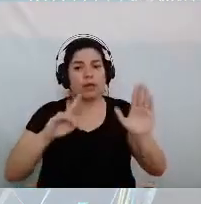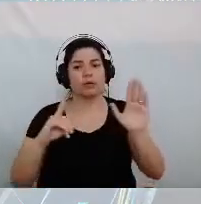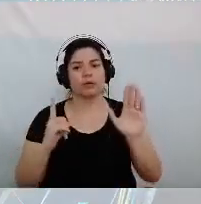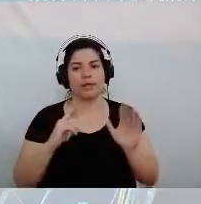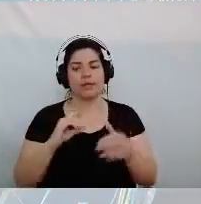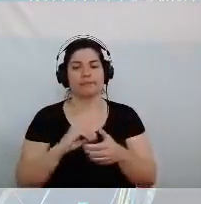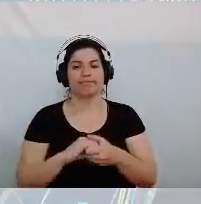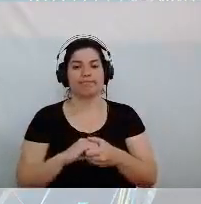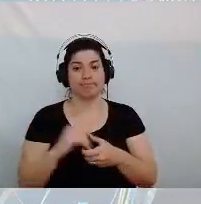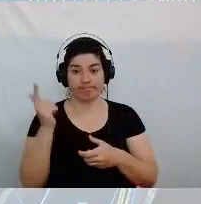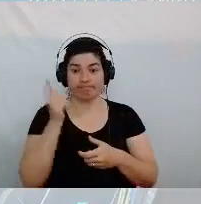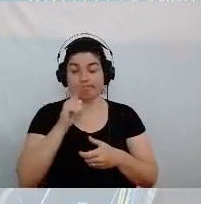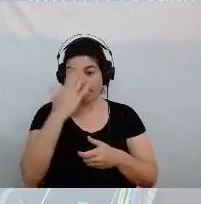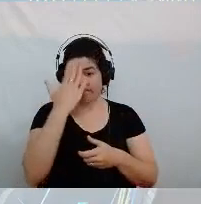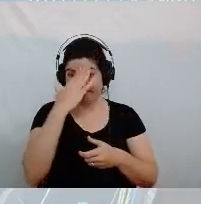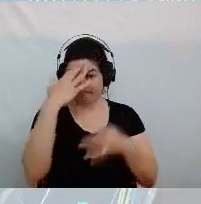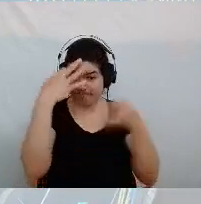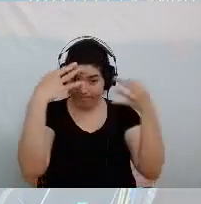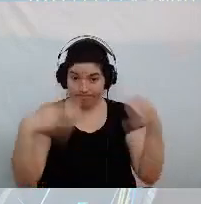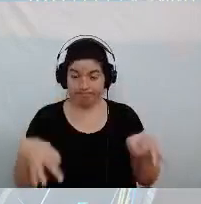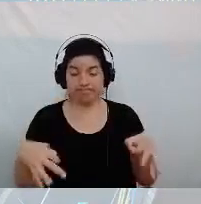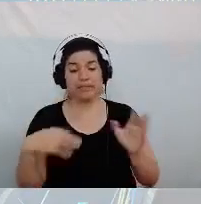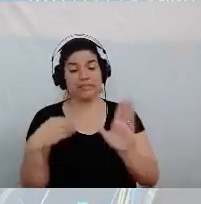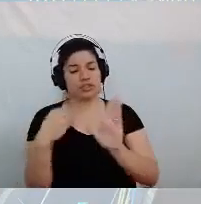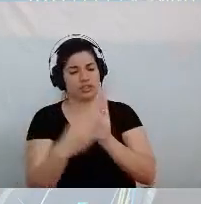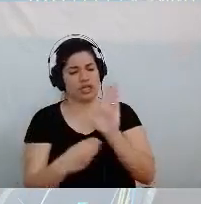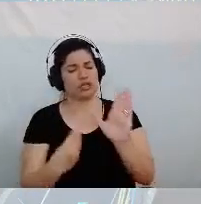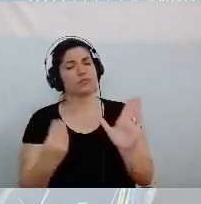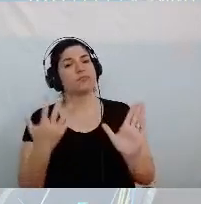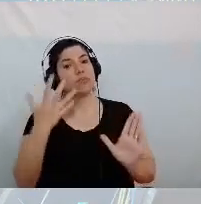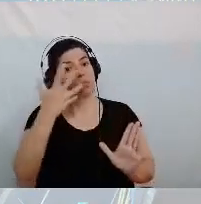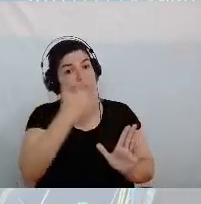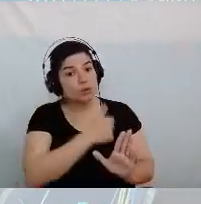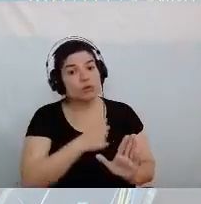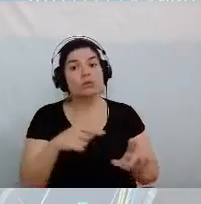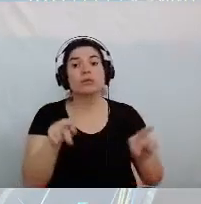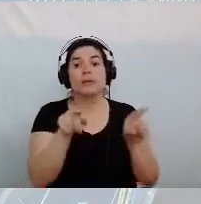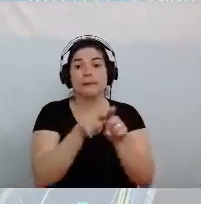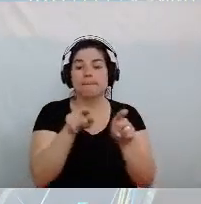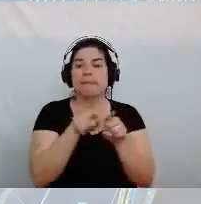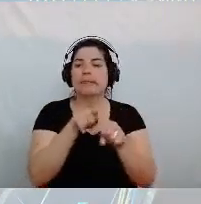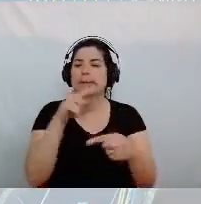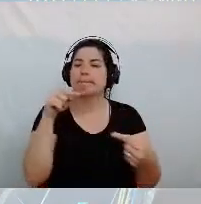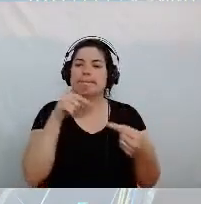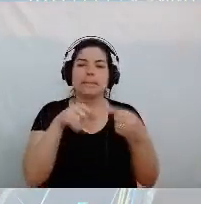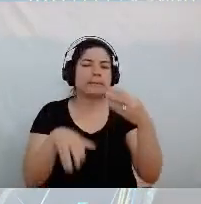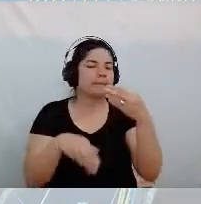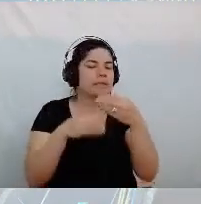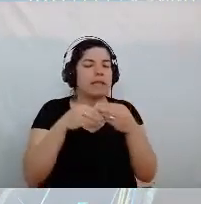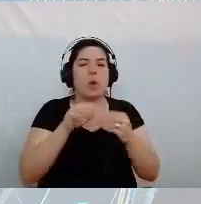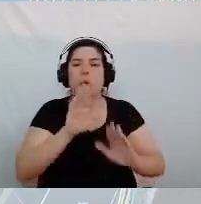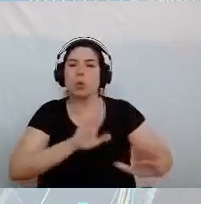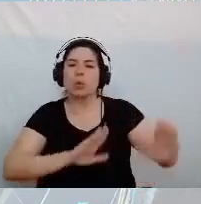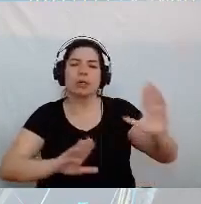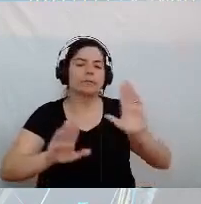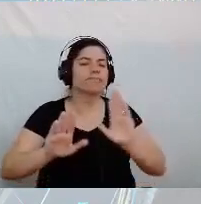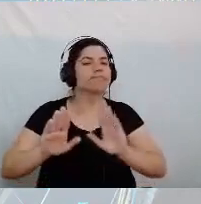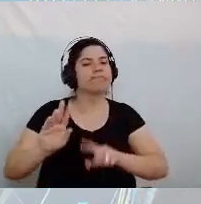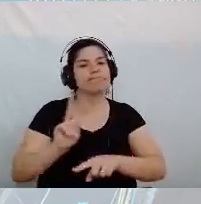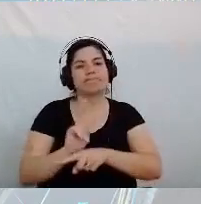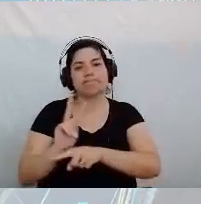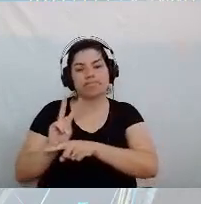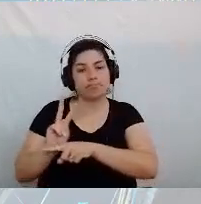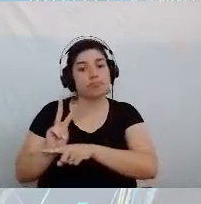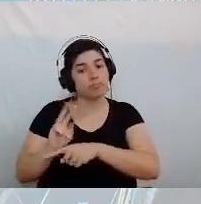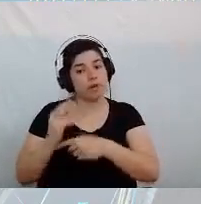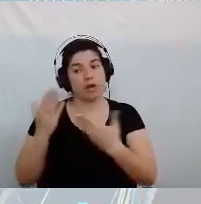entendida design caprichoso e implementação cuidadosa é o que vai definir o que que um deve o que que é necessário para que